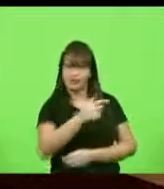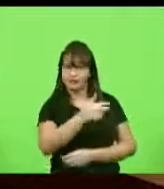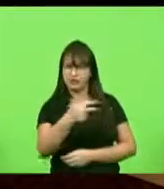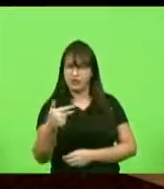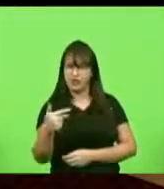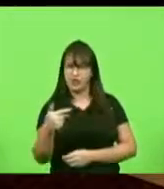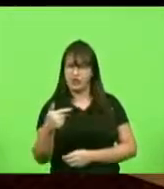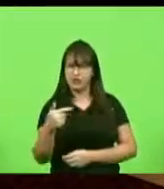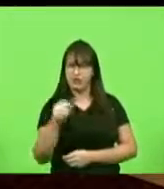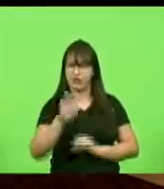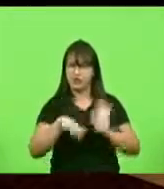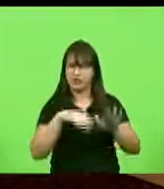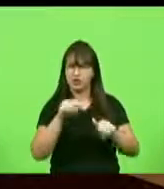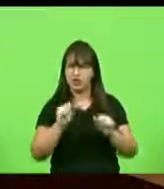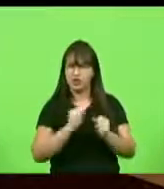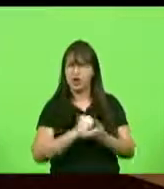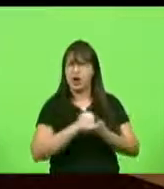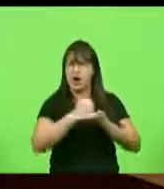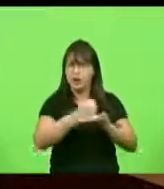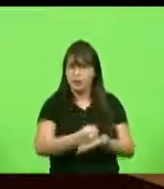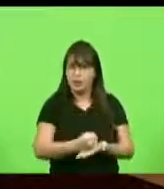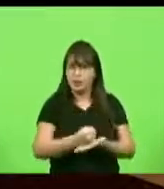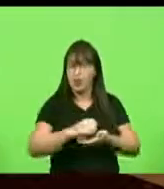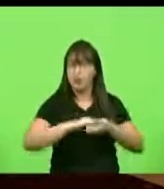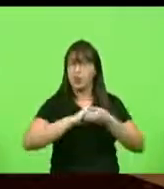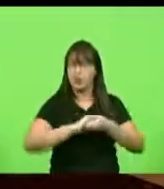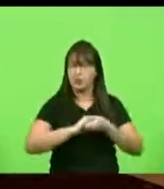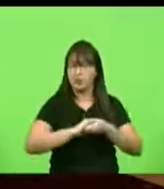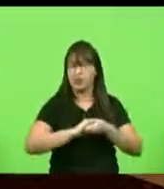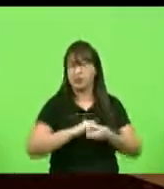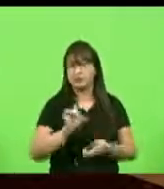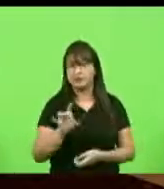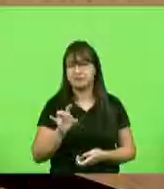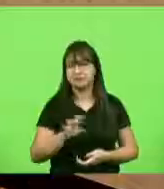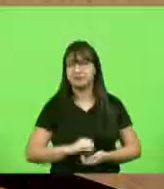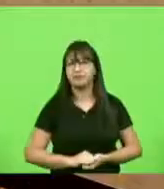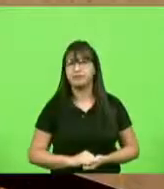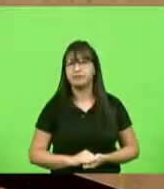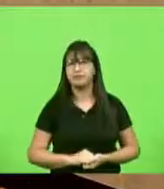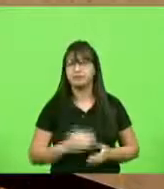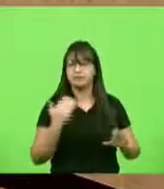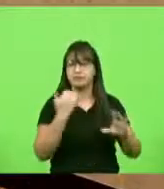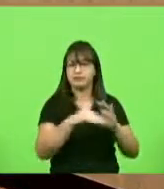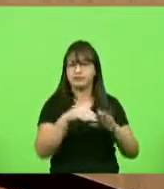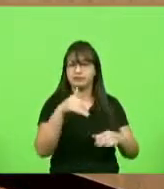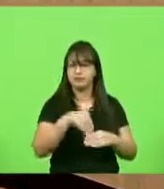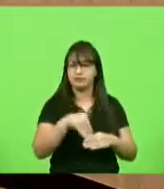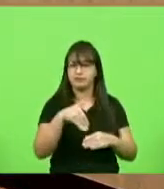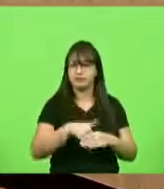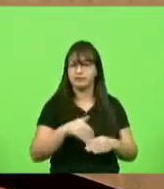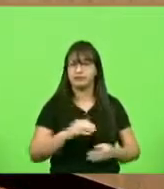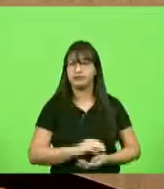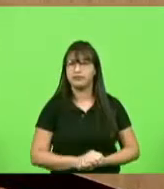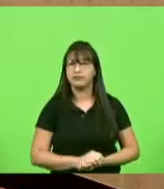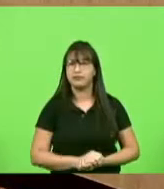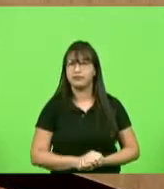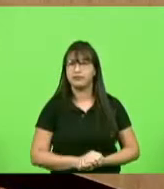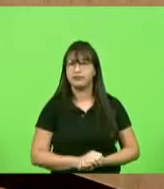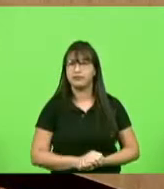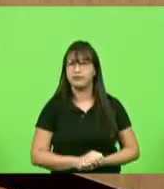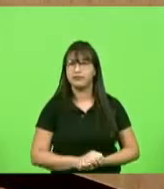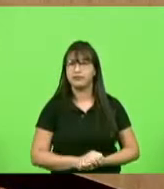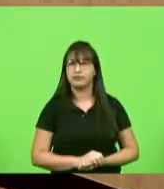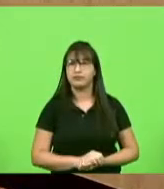votar sim, apoiando esse cumprimento. Era isso, presidente. Pré-encaminhamento de voto, presidente. Encaminhamento de voto, deputado Jessé Lopes. Ninguém